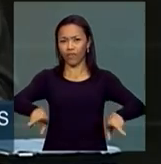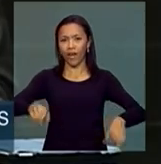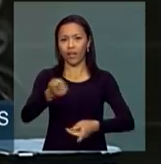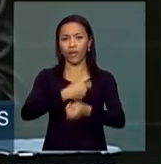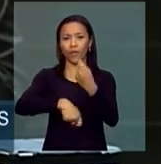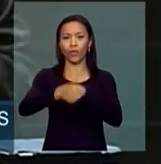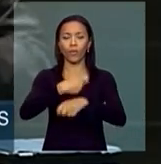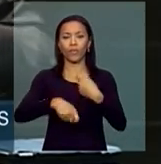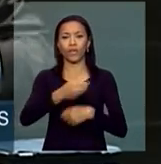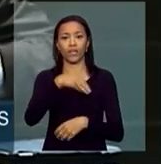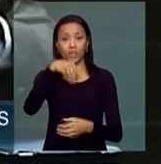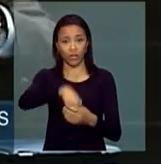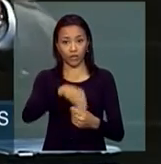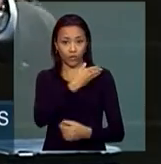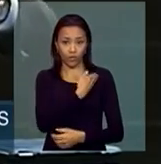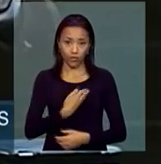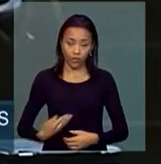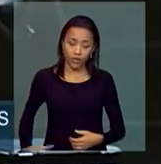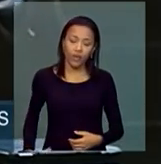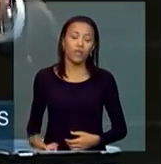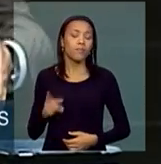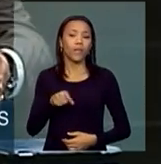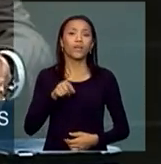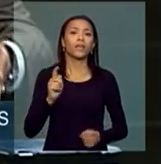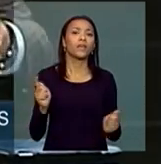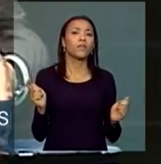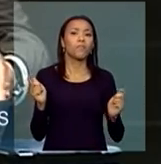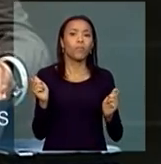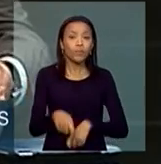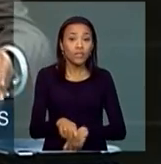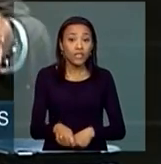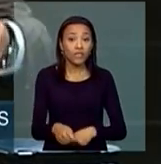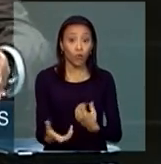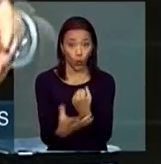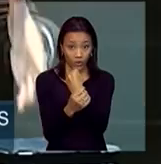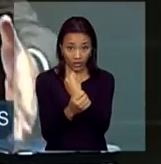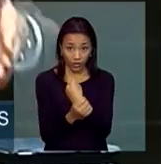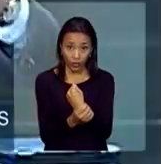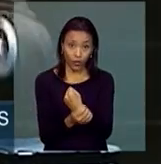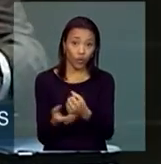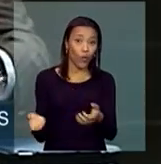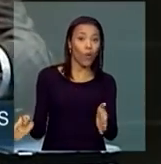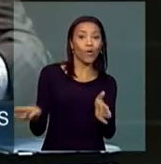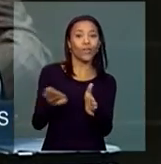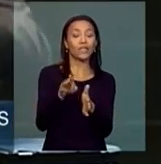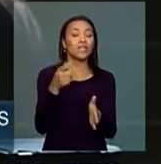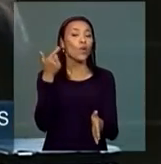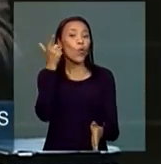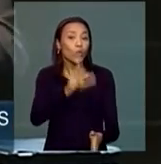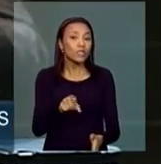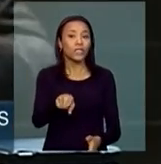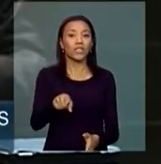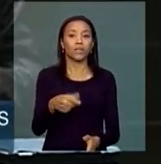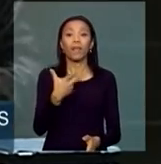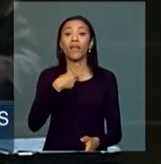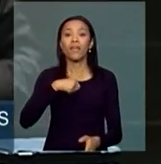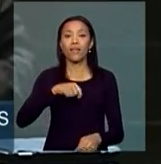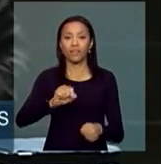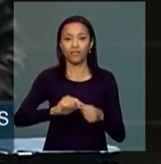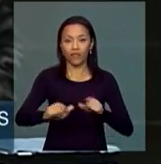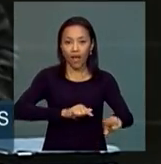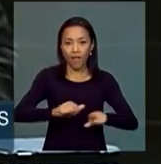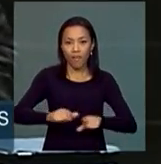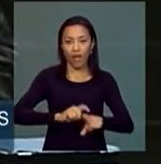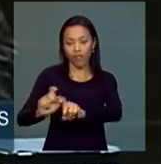do Ministério, um programa efetivo para que o seguro chegue lá na ponta e possa dar segurança para o produtor e, consequentemente, para o